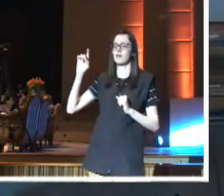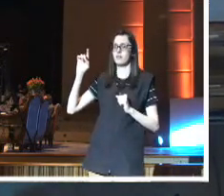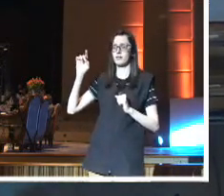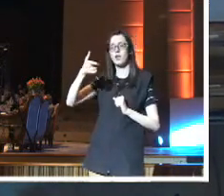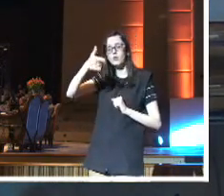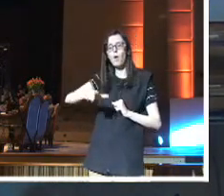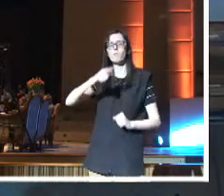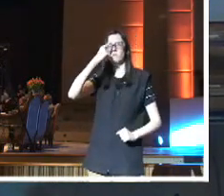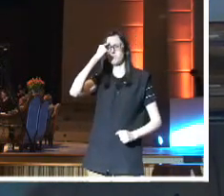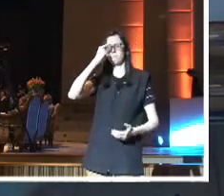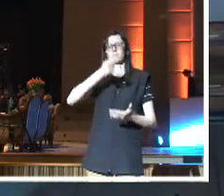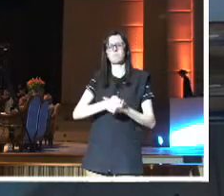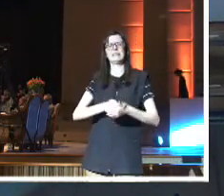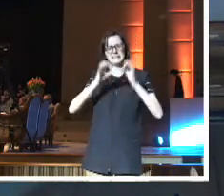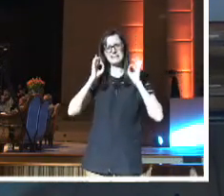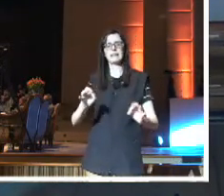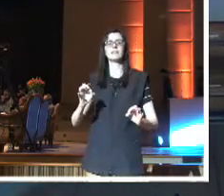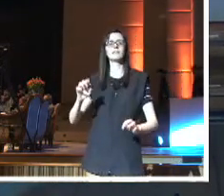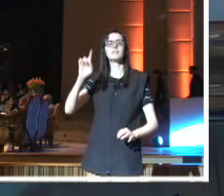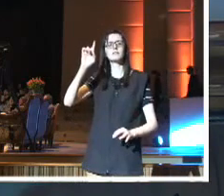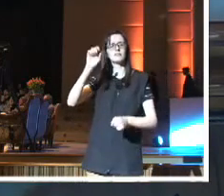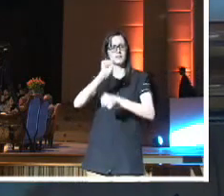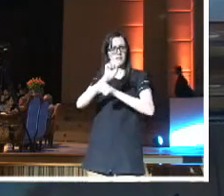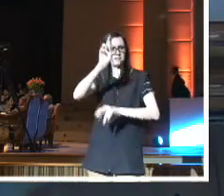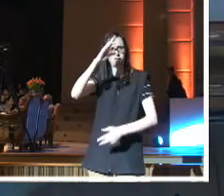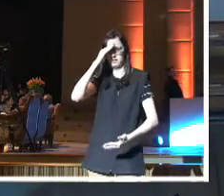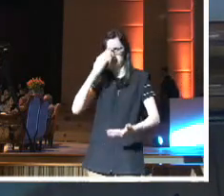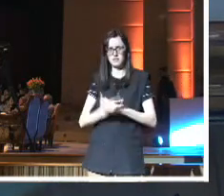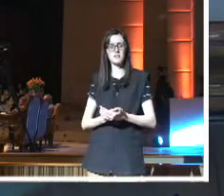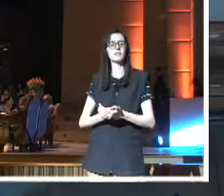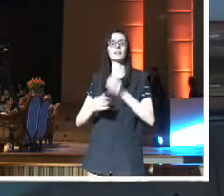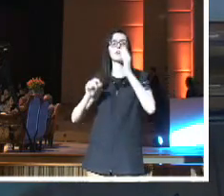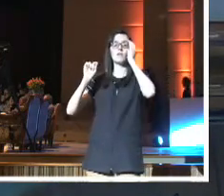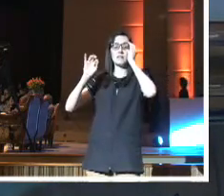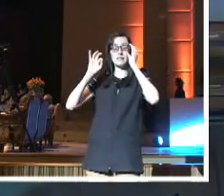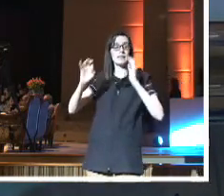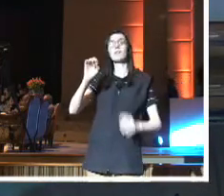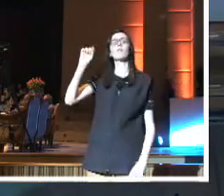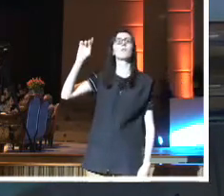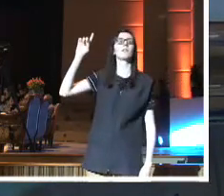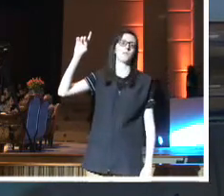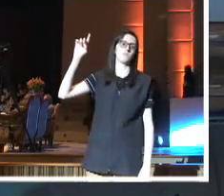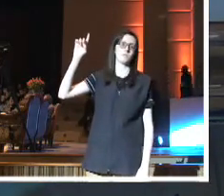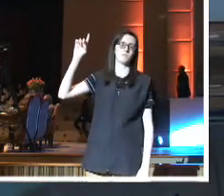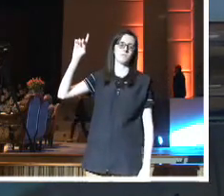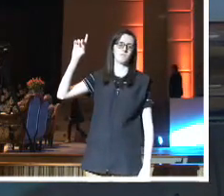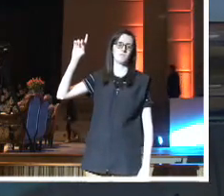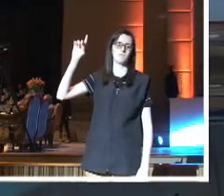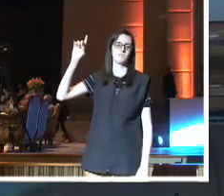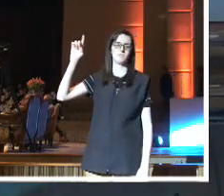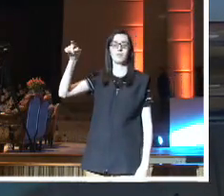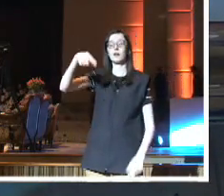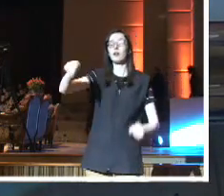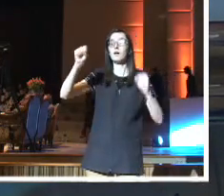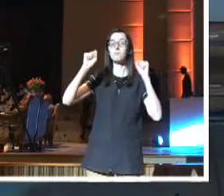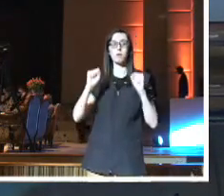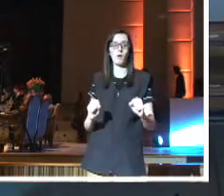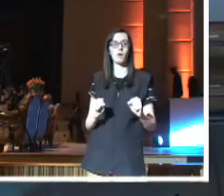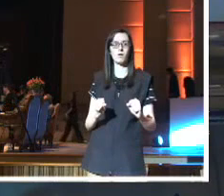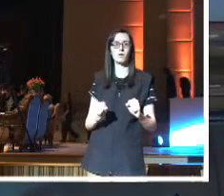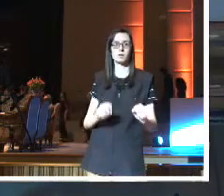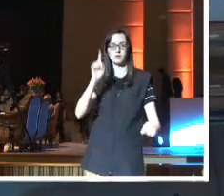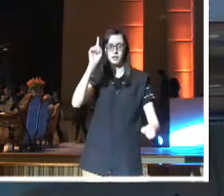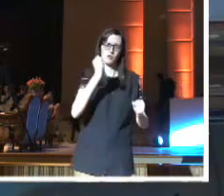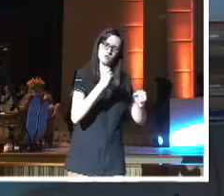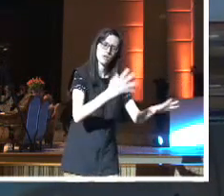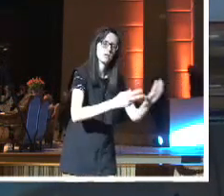Reafirmar a sua esperança nele, a sua certeza nele, a tomar de volta as palavras que